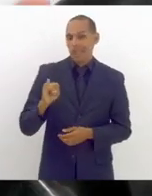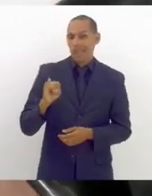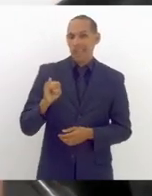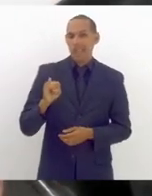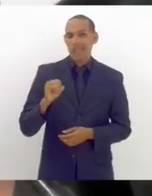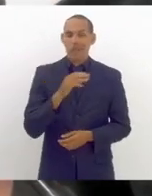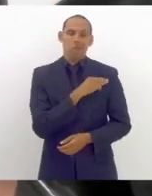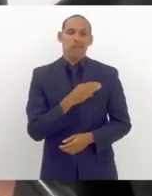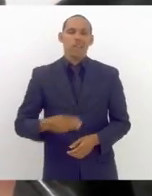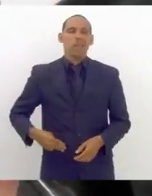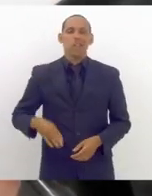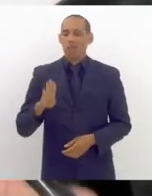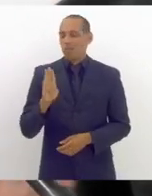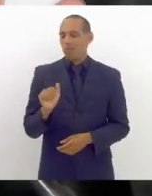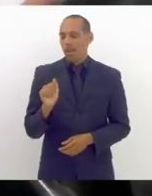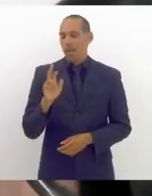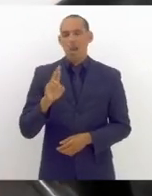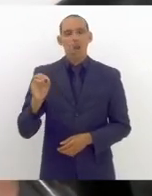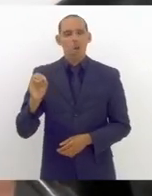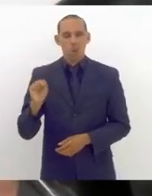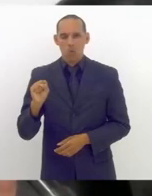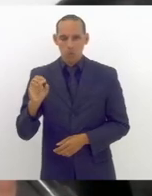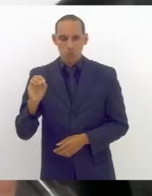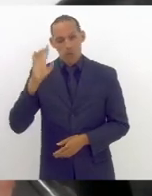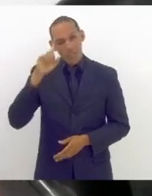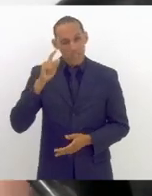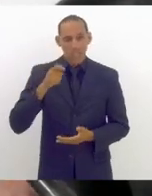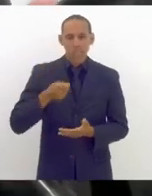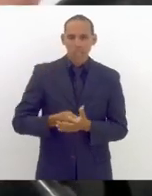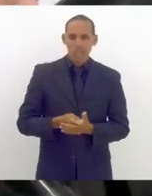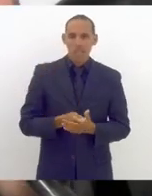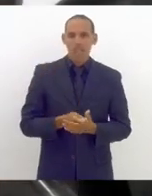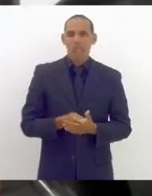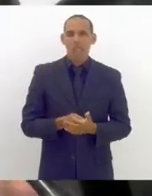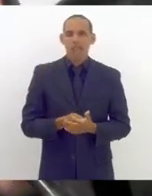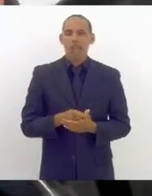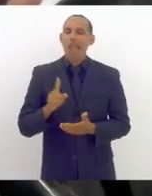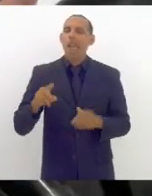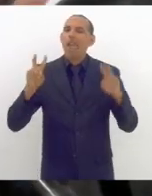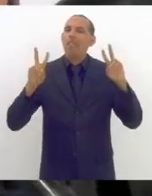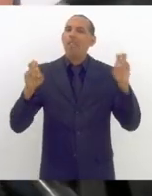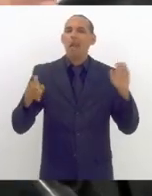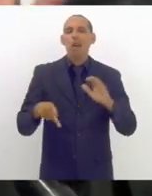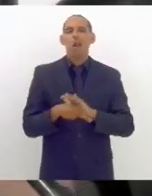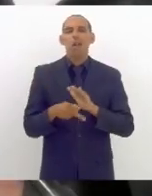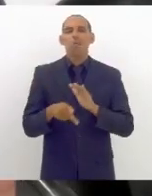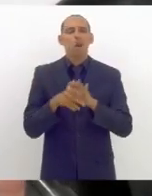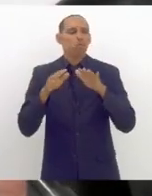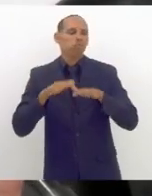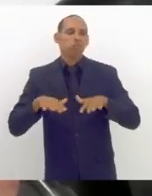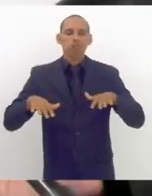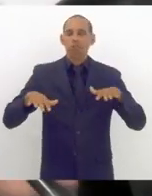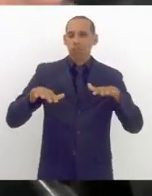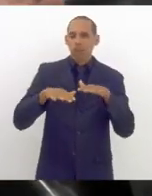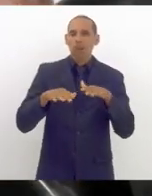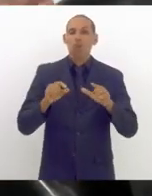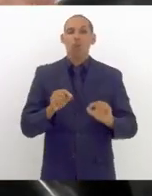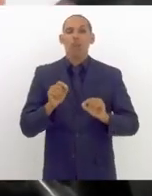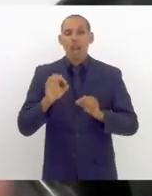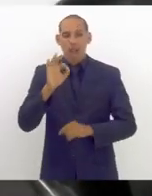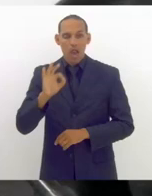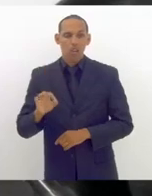ministro Barroso decidiu e virou um tema de repercussão geral que